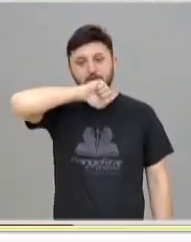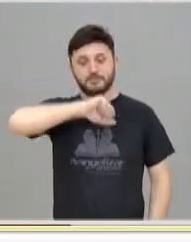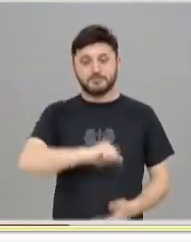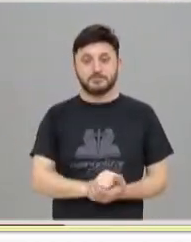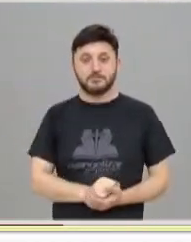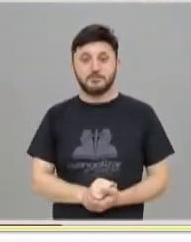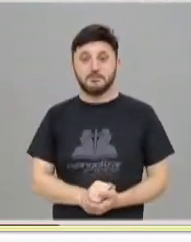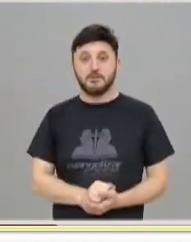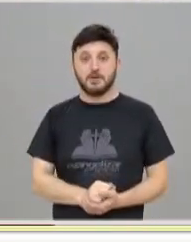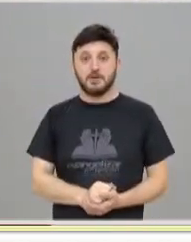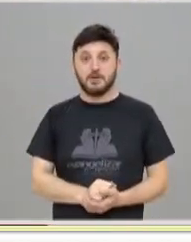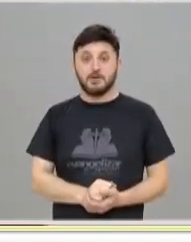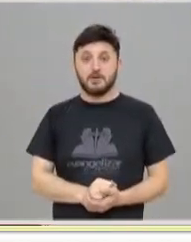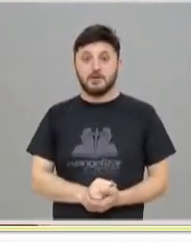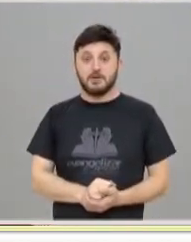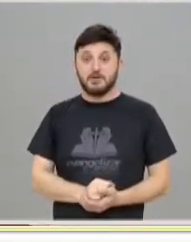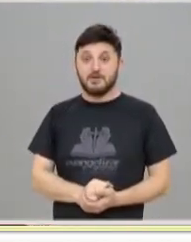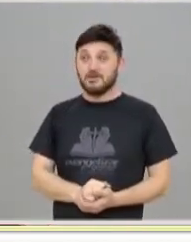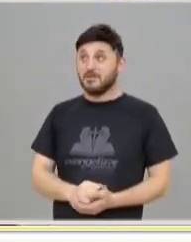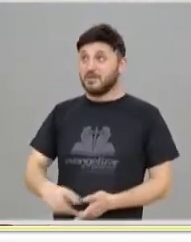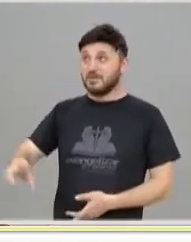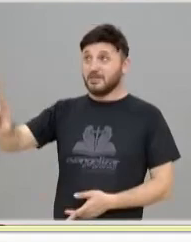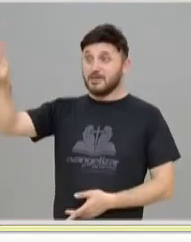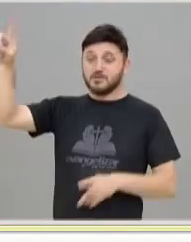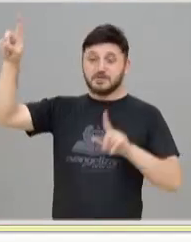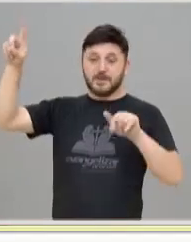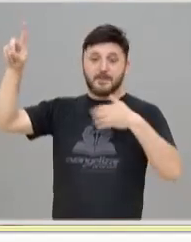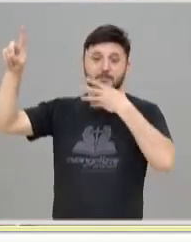O Pai para Jesus foi tudo.